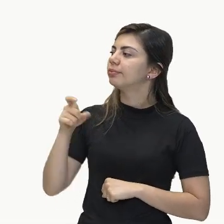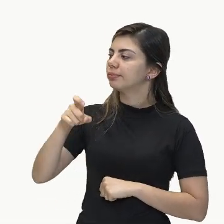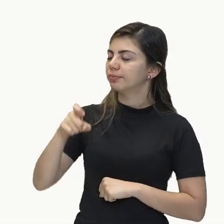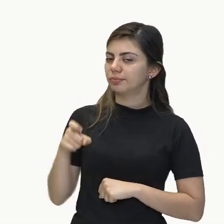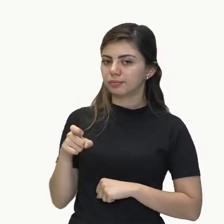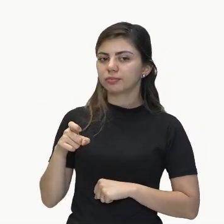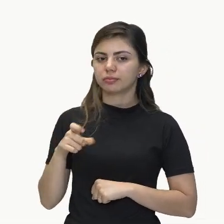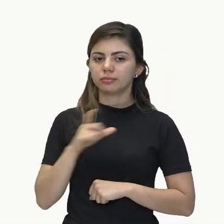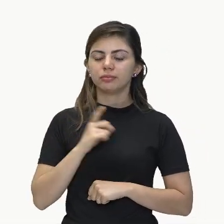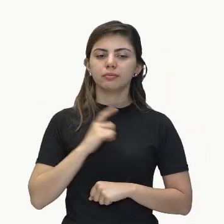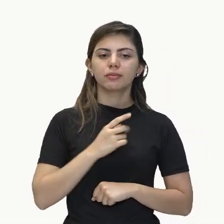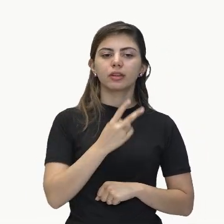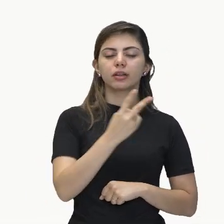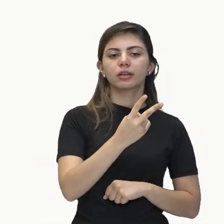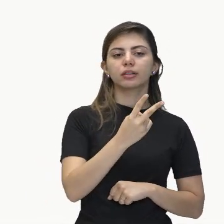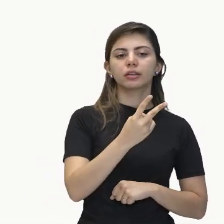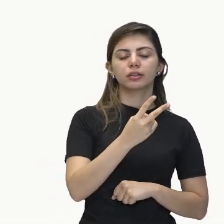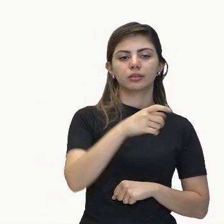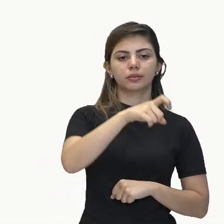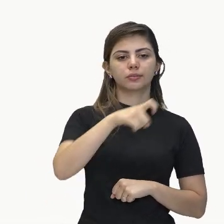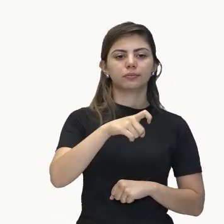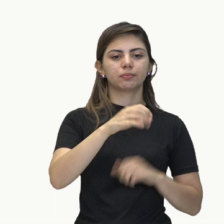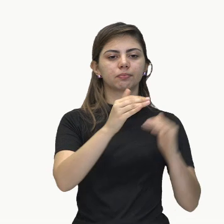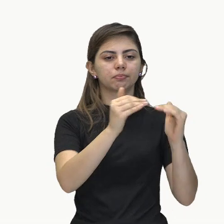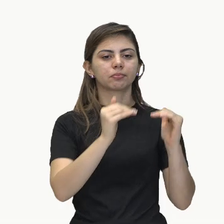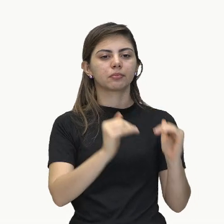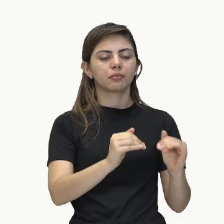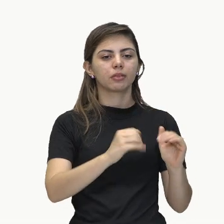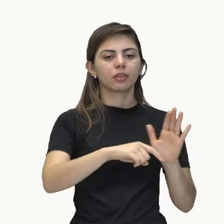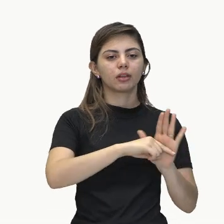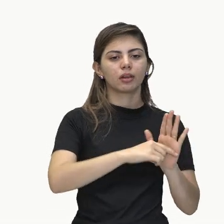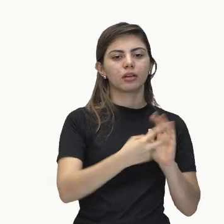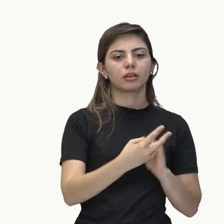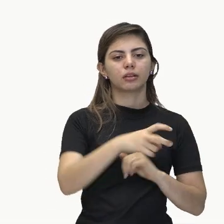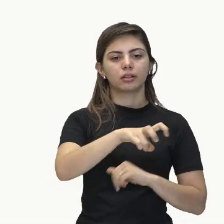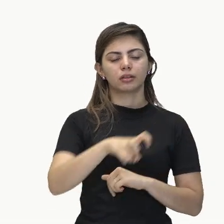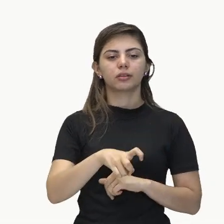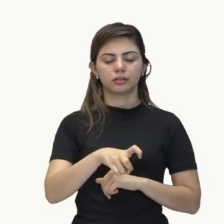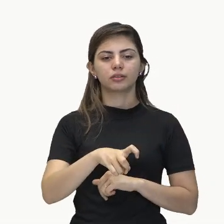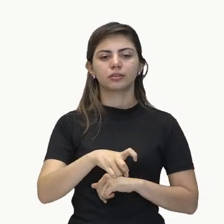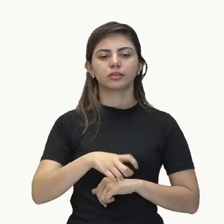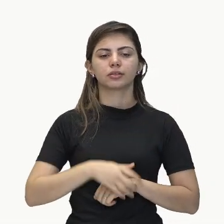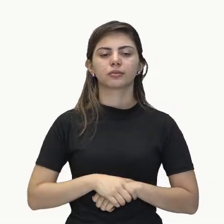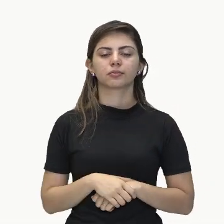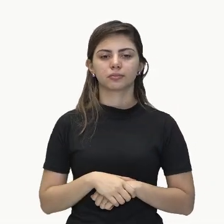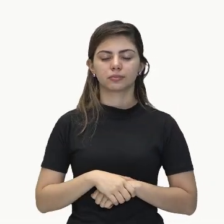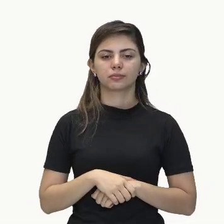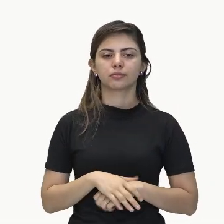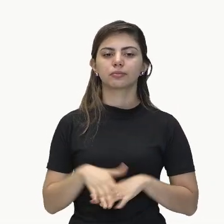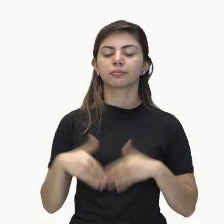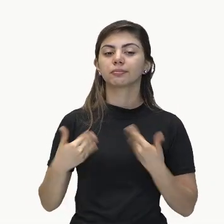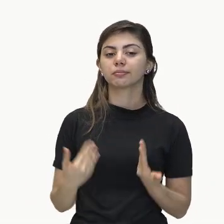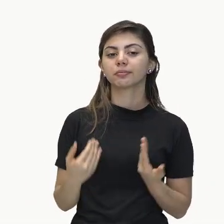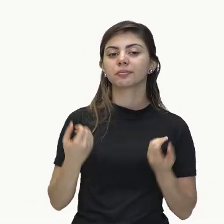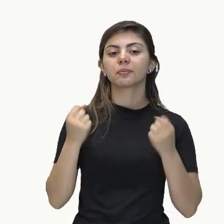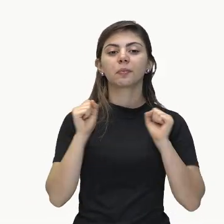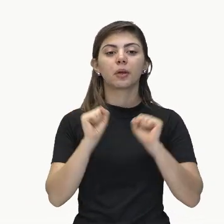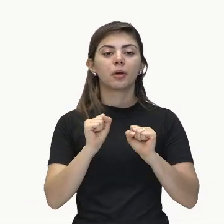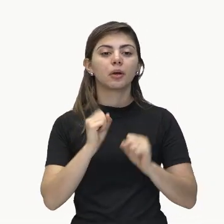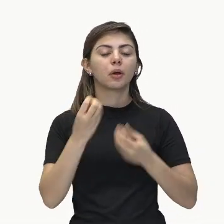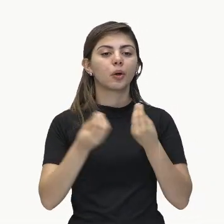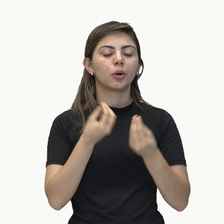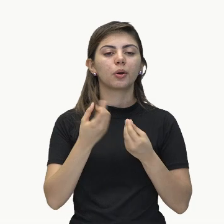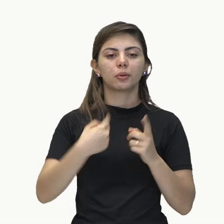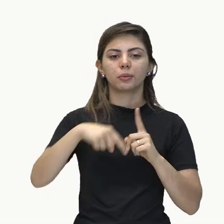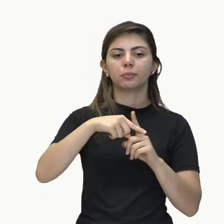ele é 2x em cima e 2x embaixo. Só que o de baixo é negativo. Então, eu posso somar